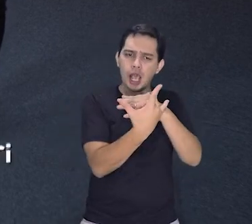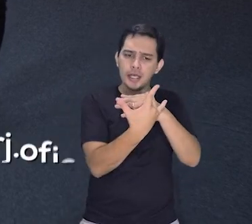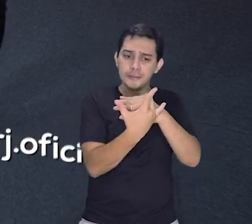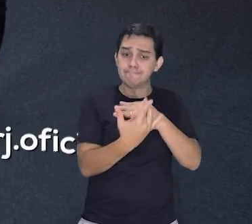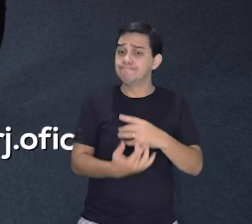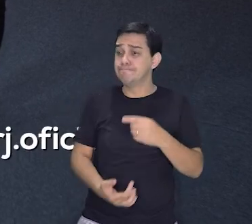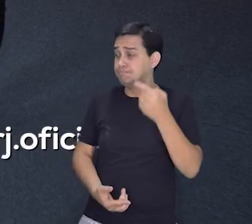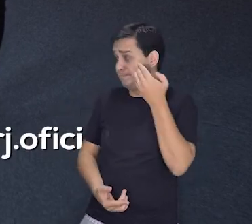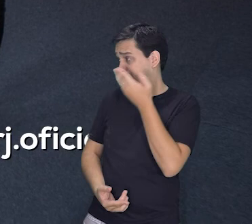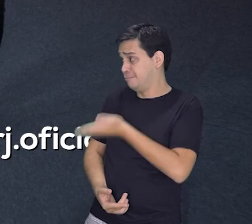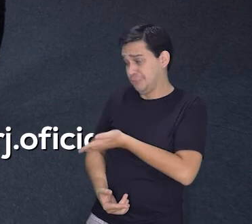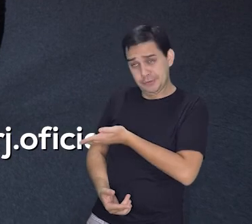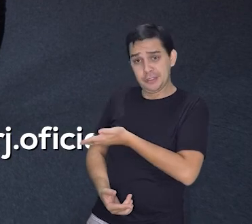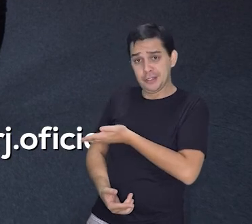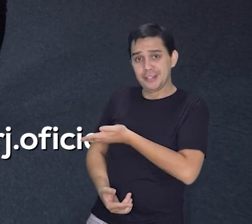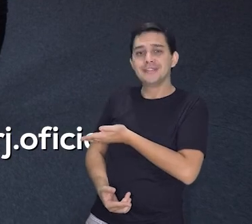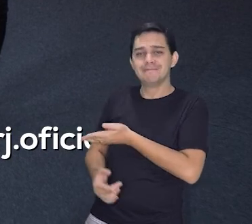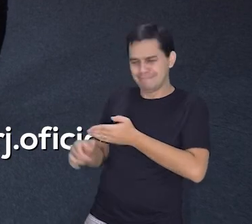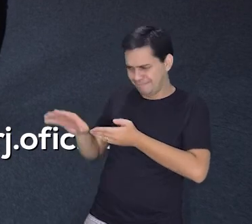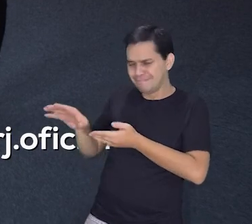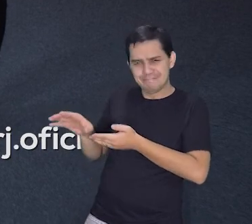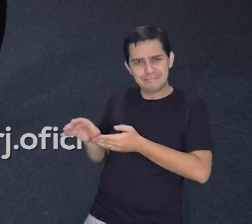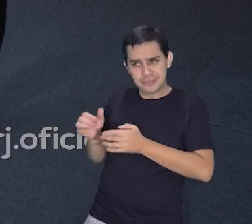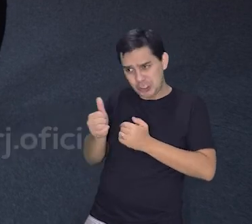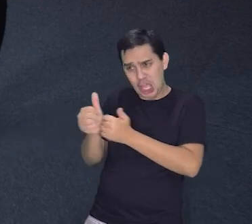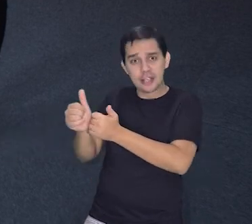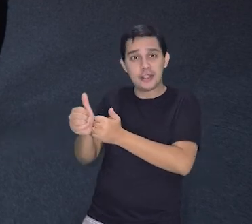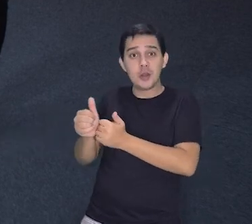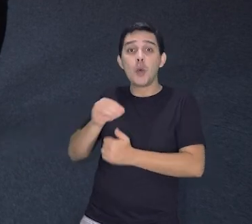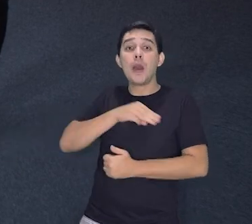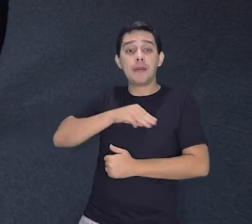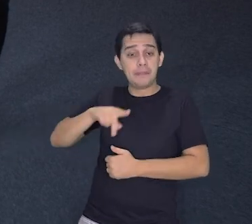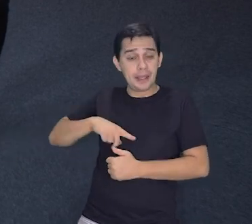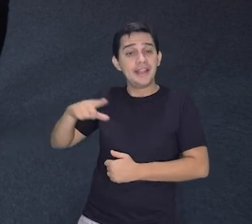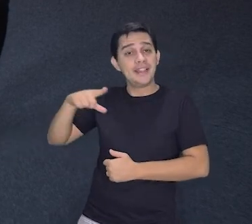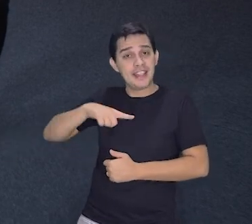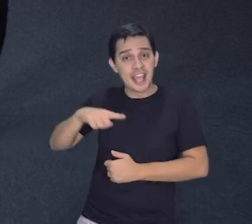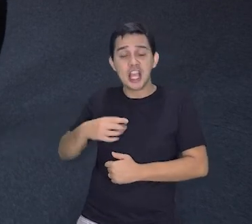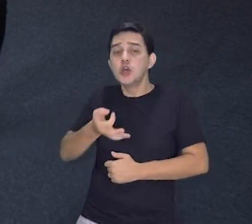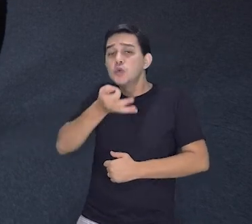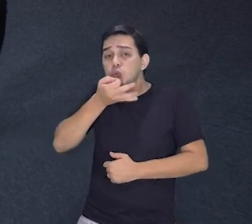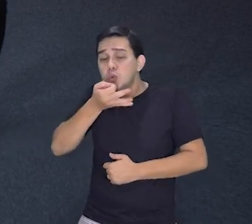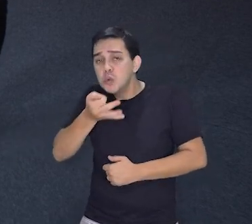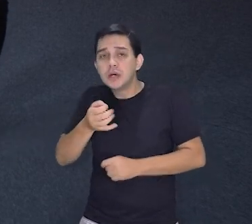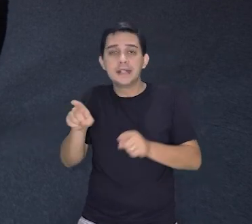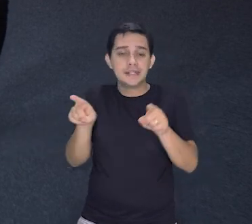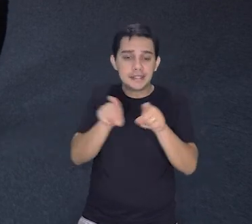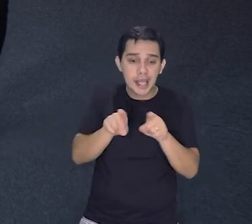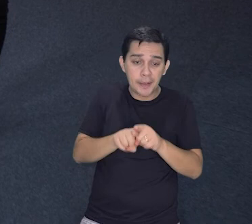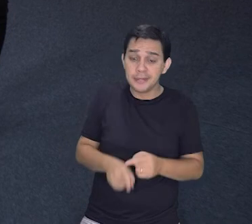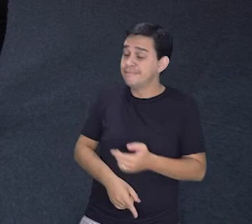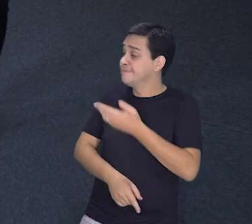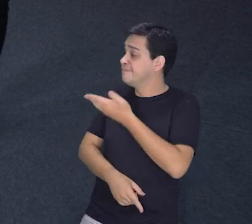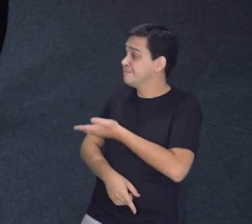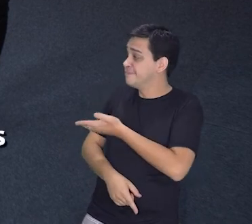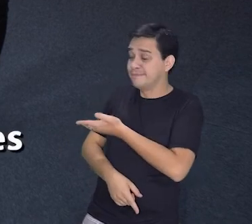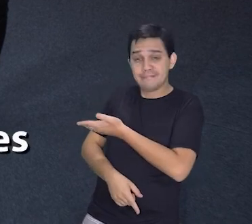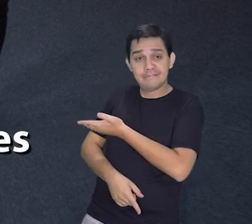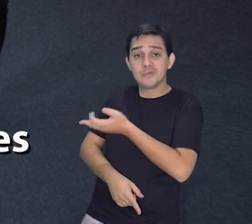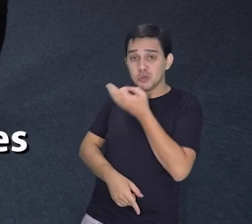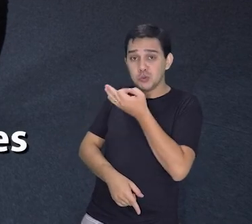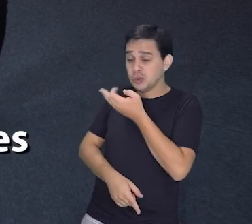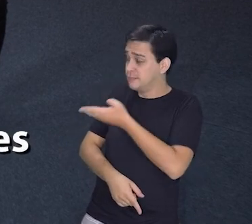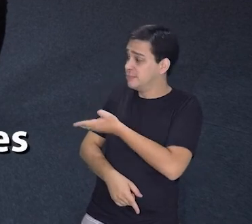que estão aparecendo na parte inferior da tela. O MP Cidadão também está disponível em podcast nas plataformas Deezer,